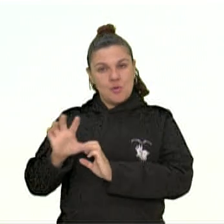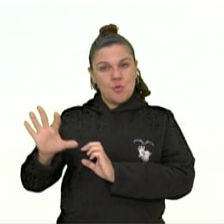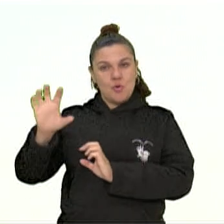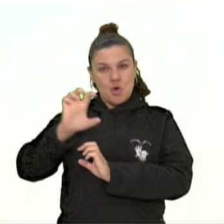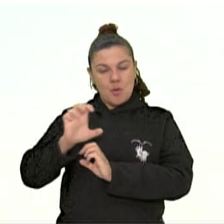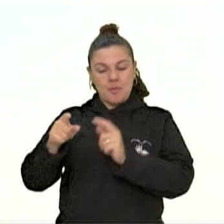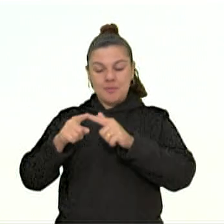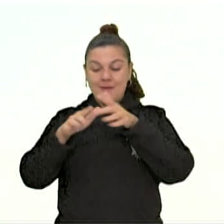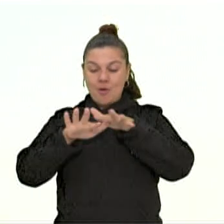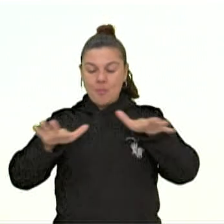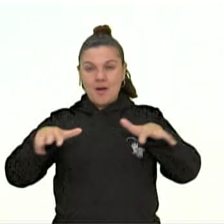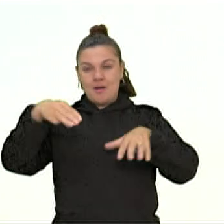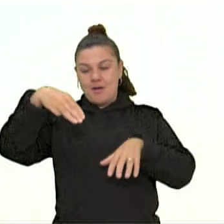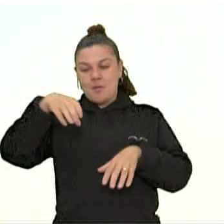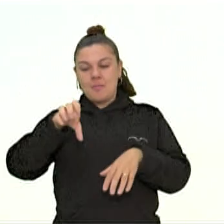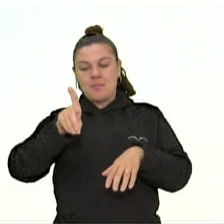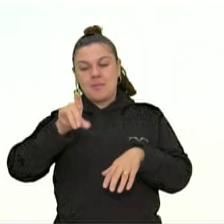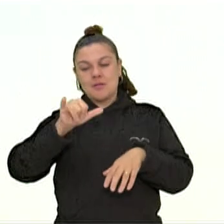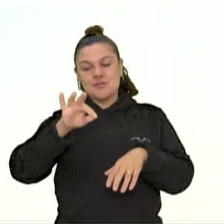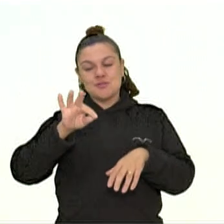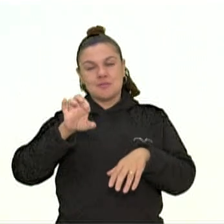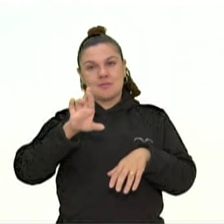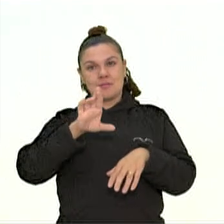essa travessia ela é extremamente perigosa.